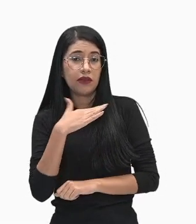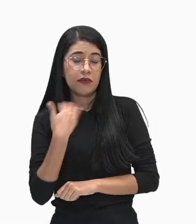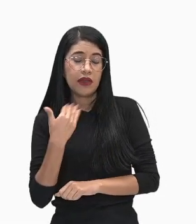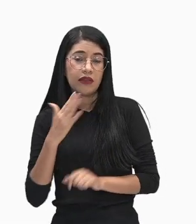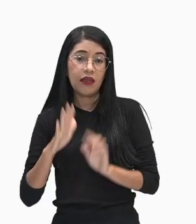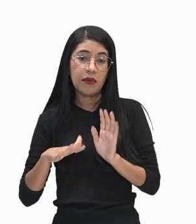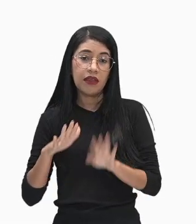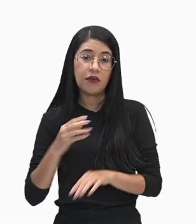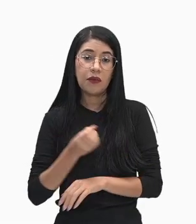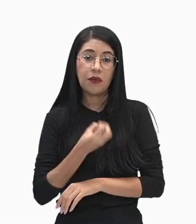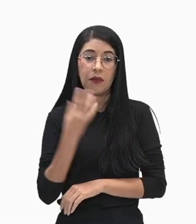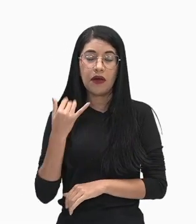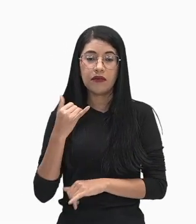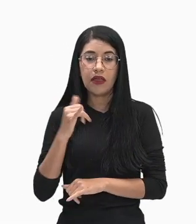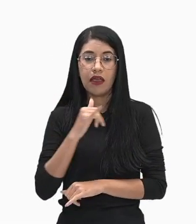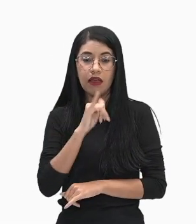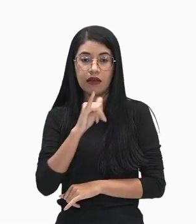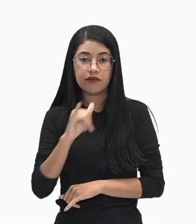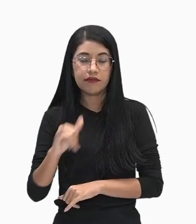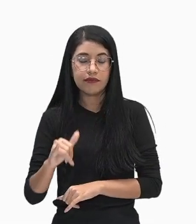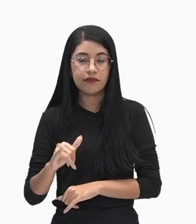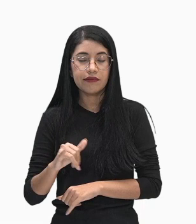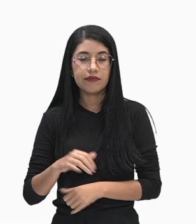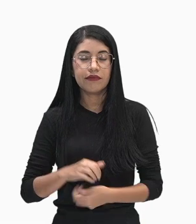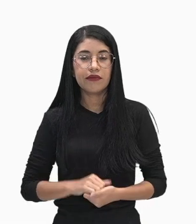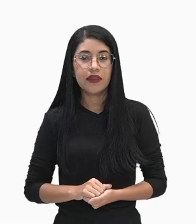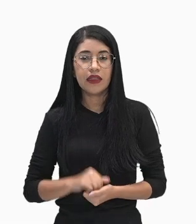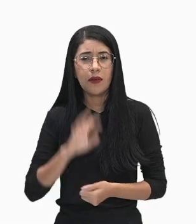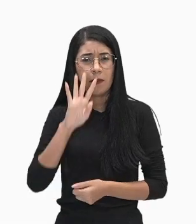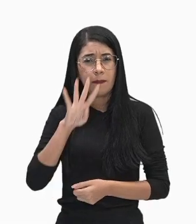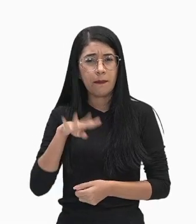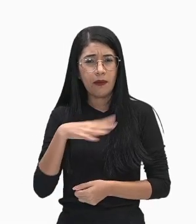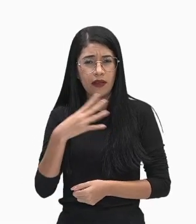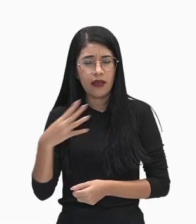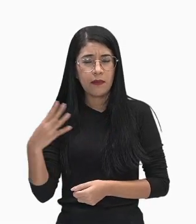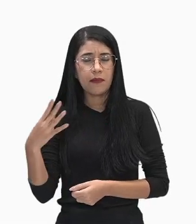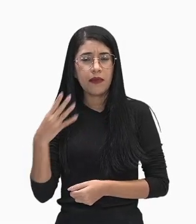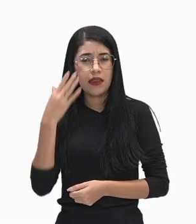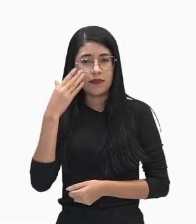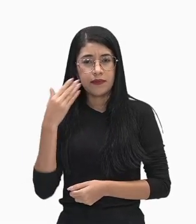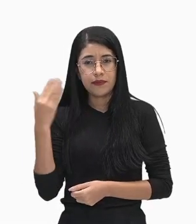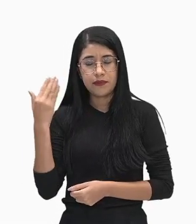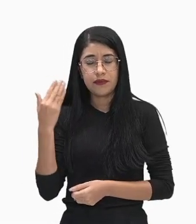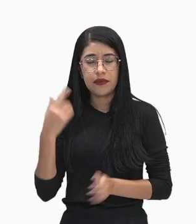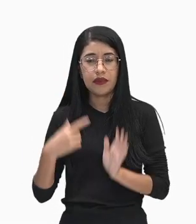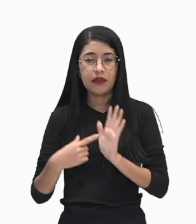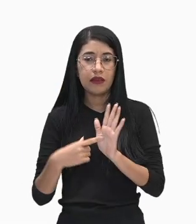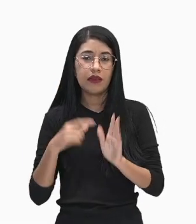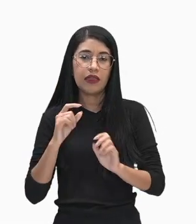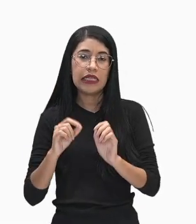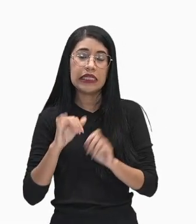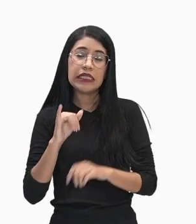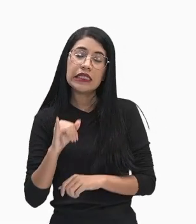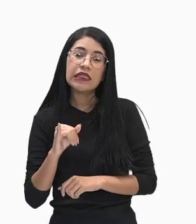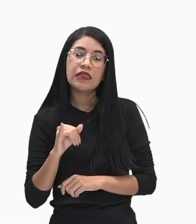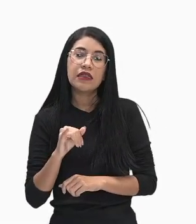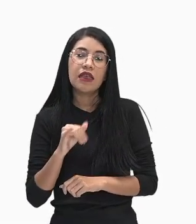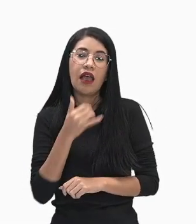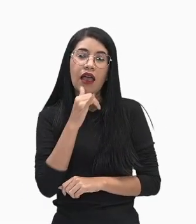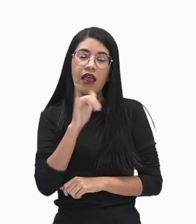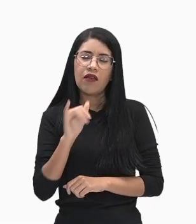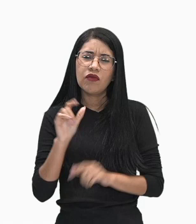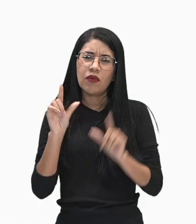intensidade da corrente elétrica. Aí eu coloquei uma tabelinha aqui para você, olha só. Se a corrente elétrica for bem baixinha,